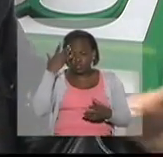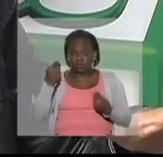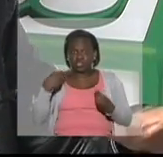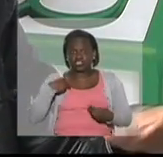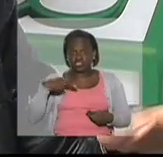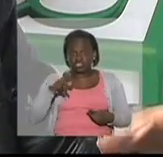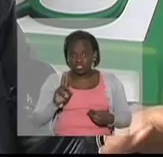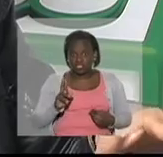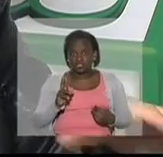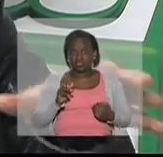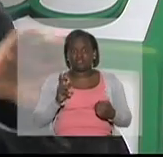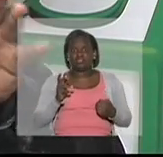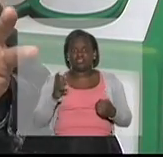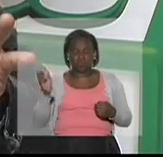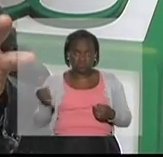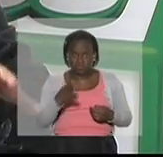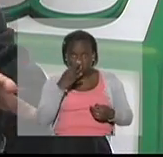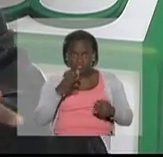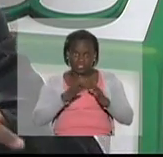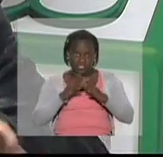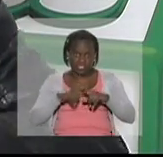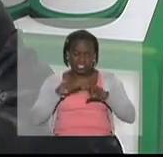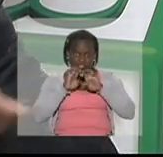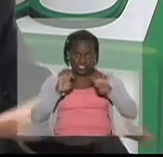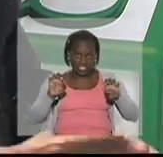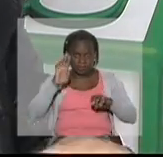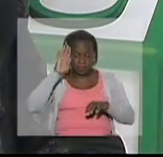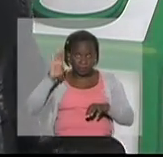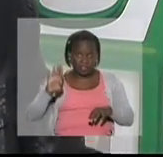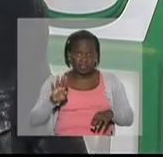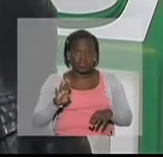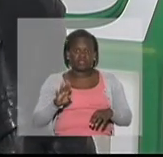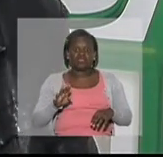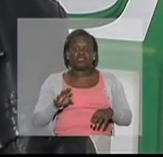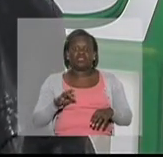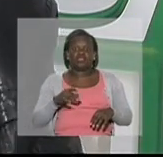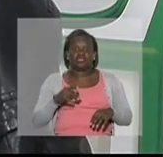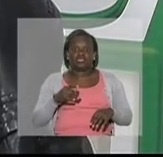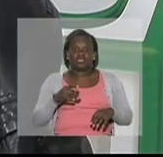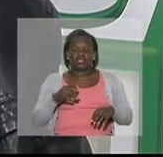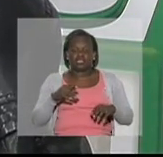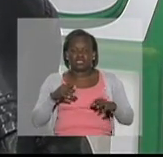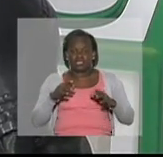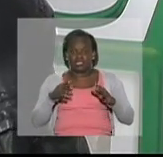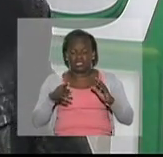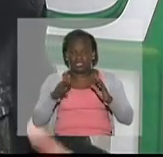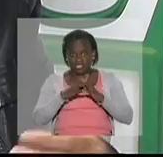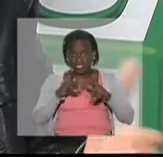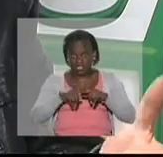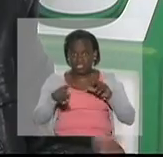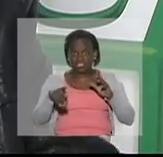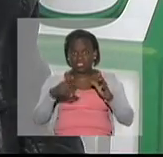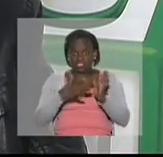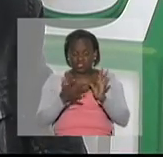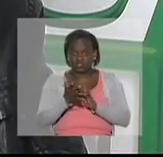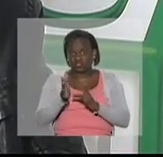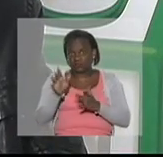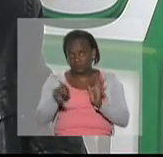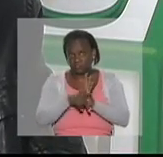muitos religiosos, são as religiões neopentecostais que predominam, né? No cristianismo.